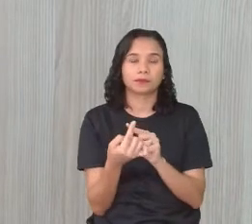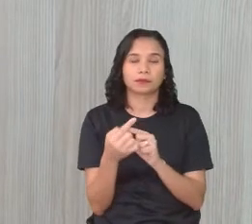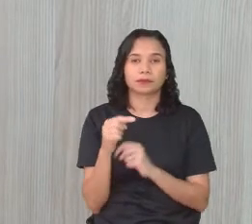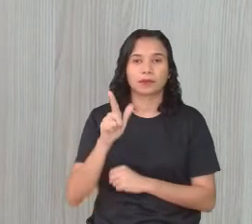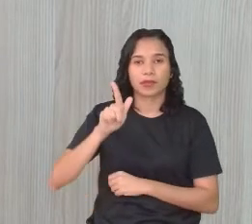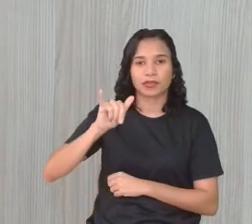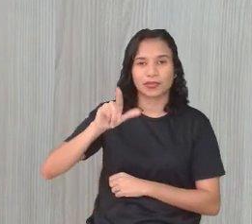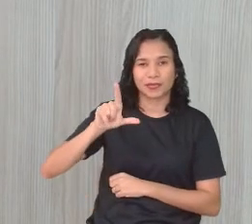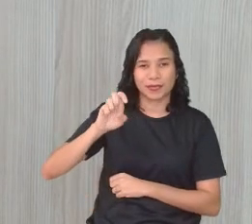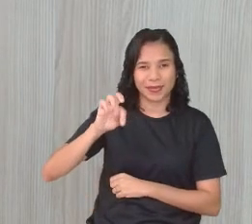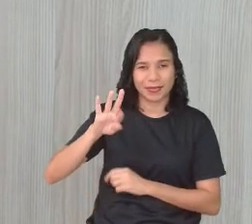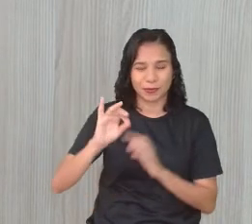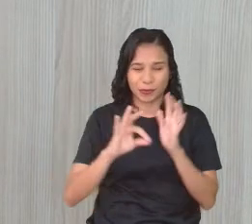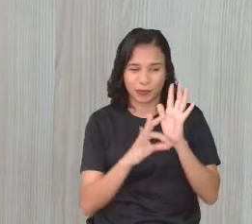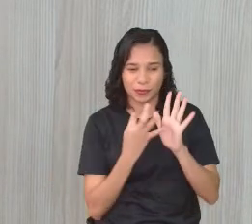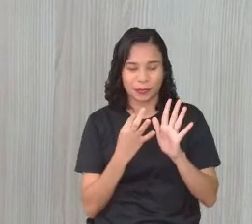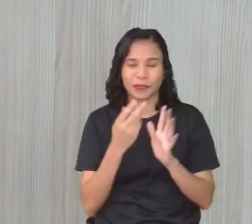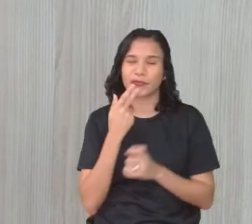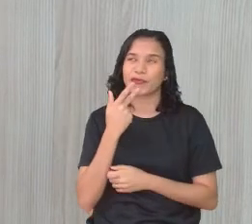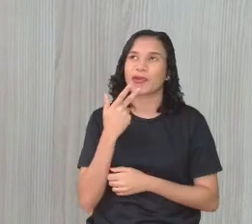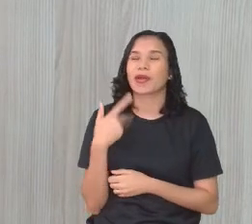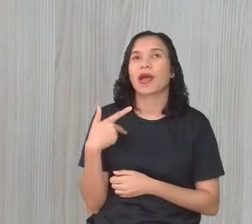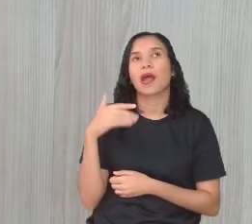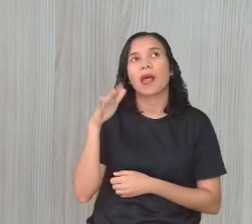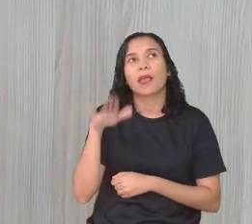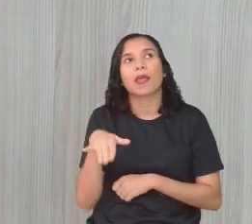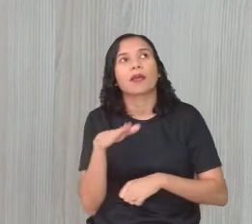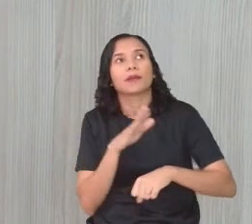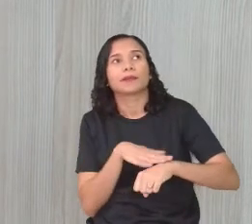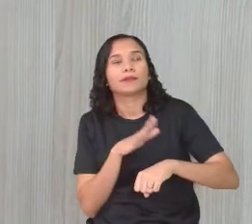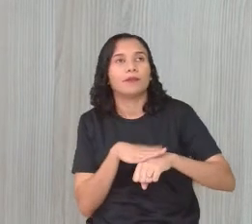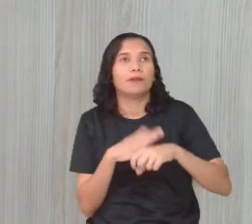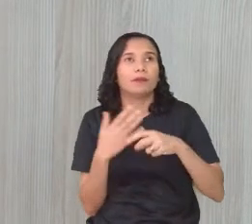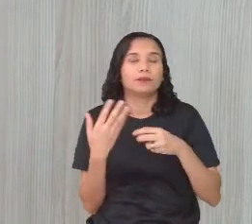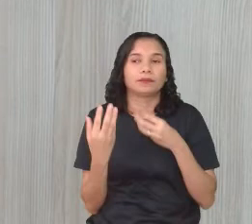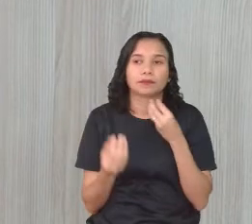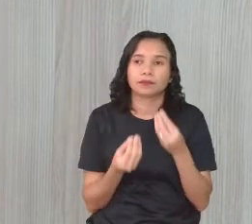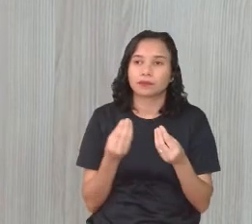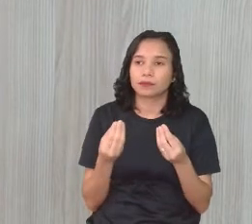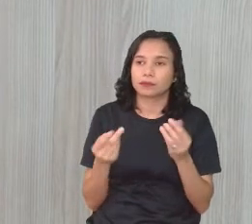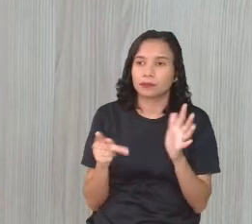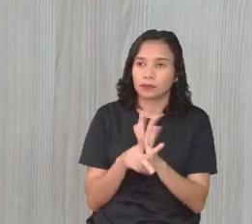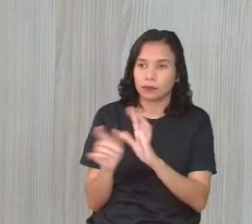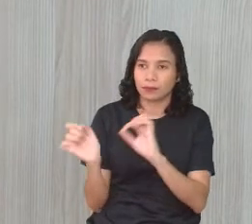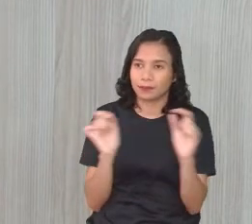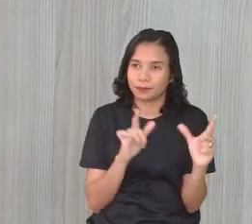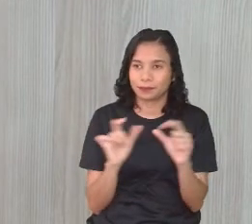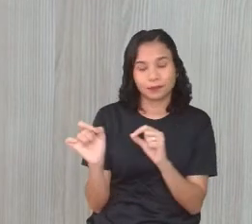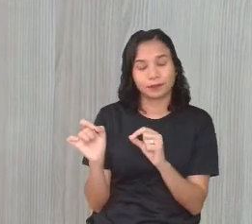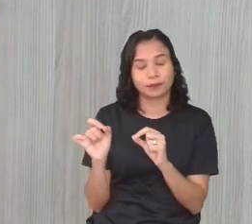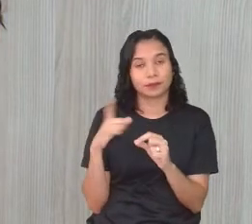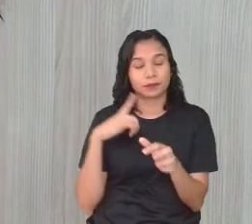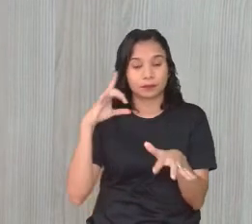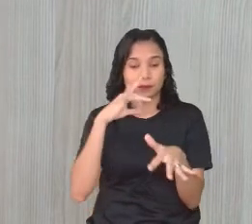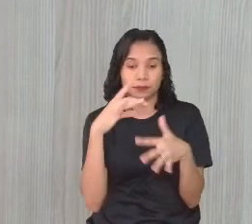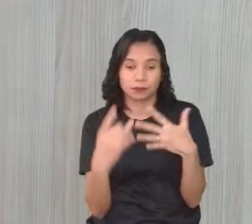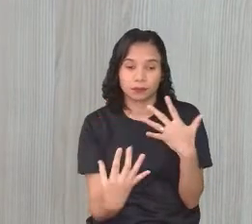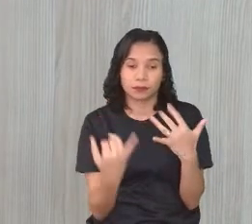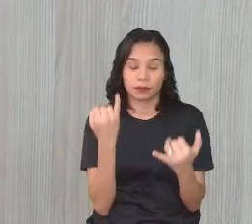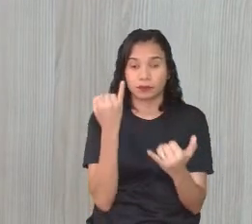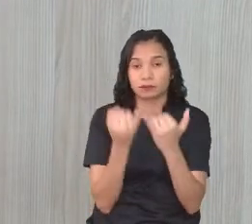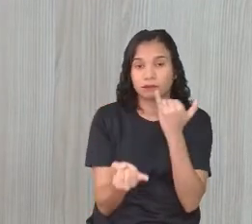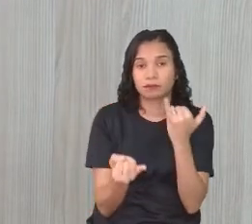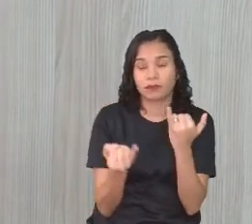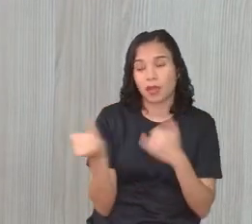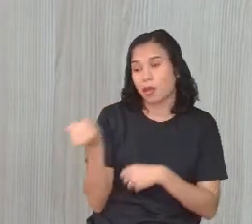Gilberto? Sim. Eu poderia dizer, nesse instante, como é que... Volta ali, professora Adriana. Há detalhes que